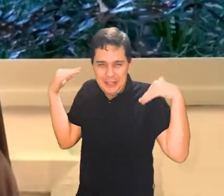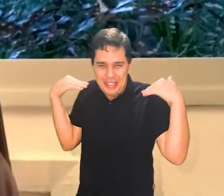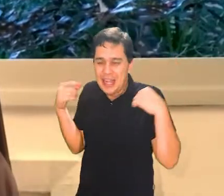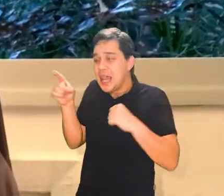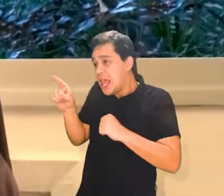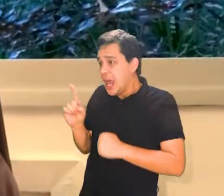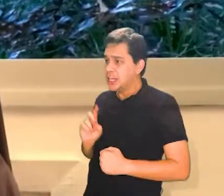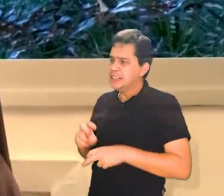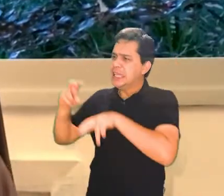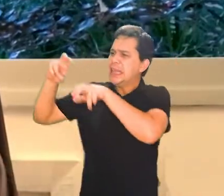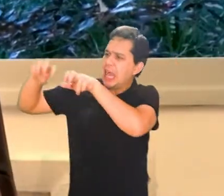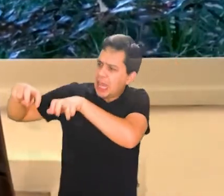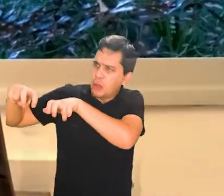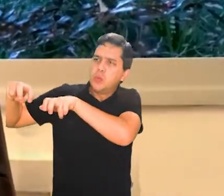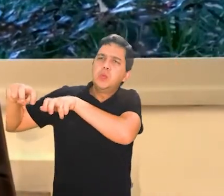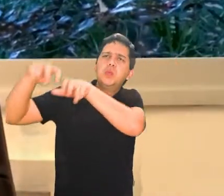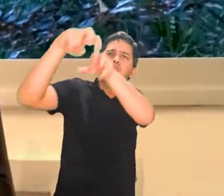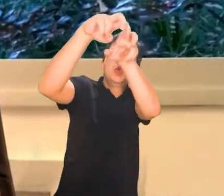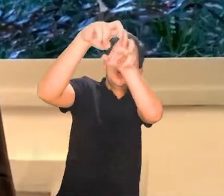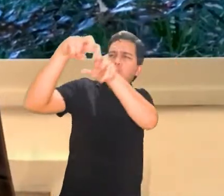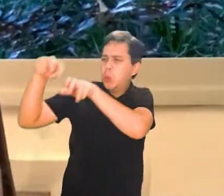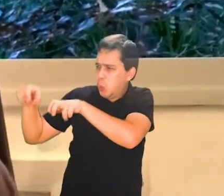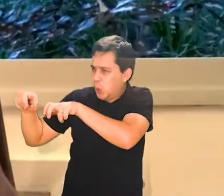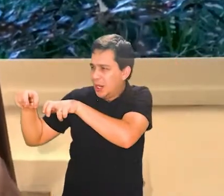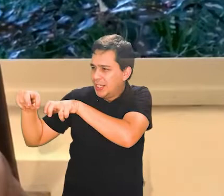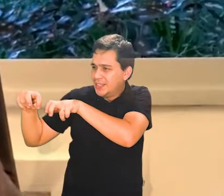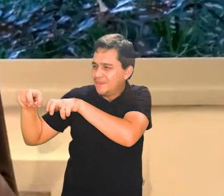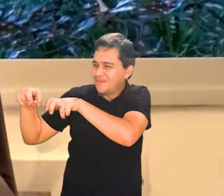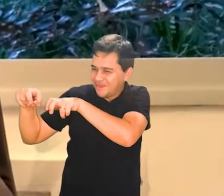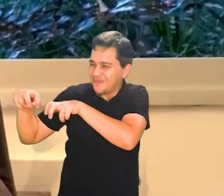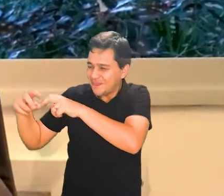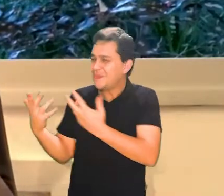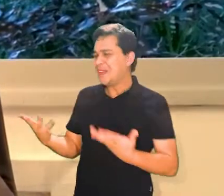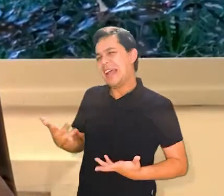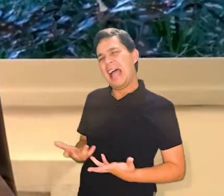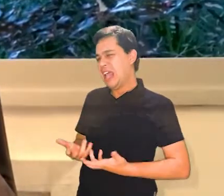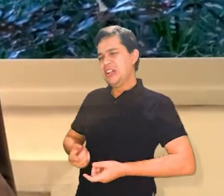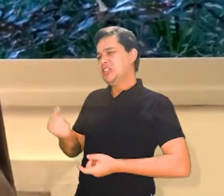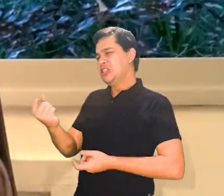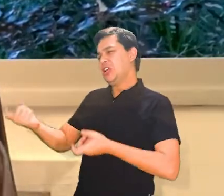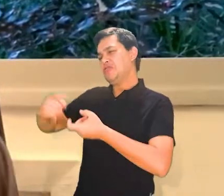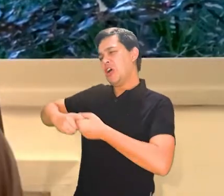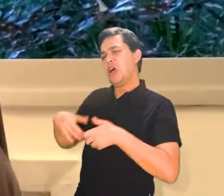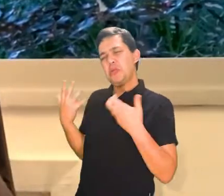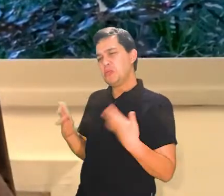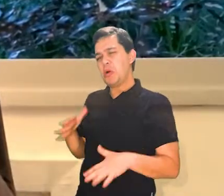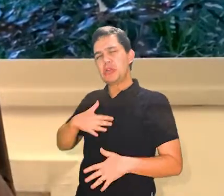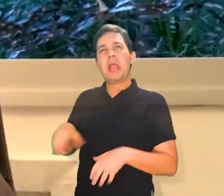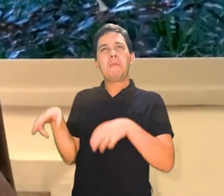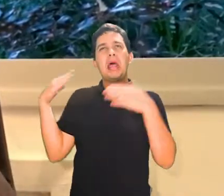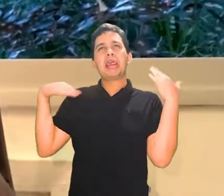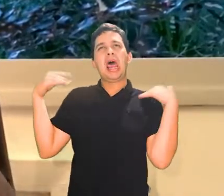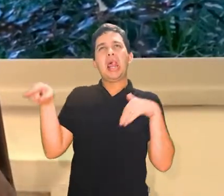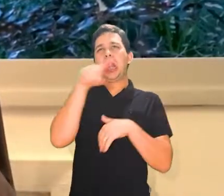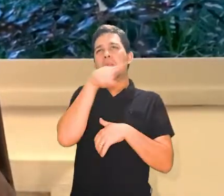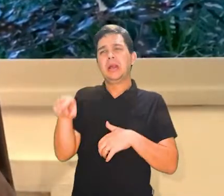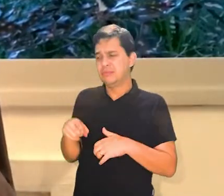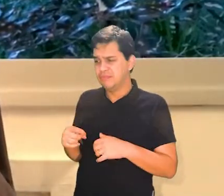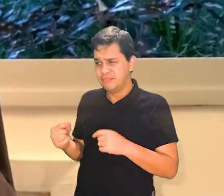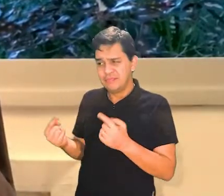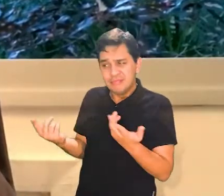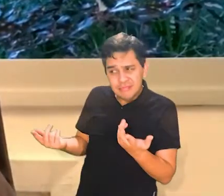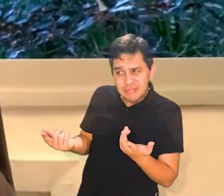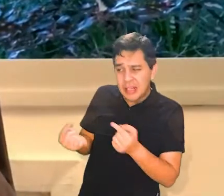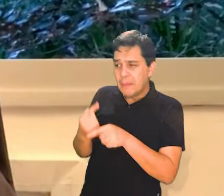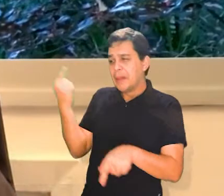porque o próprio testar é o usar, não é? Então ele se consome em si mesmo. Quer dizer,